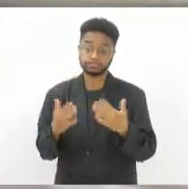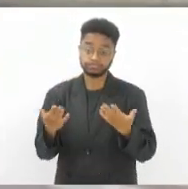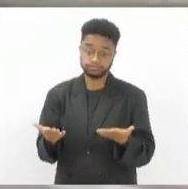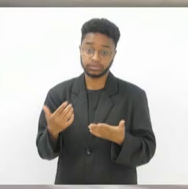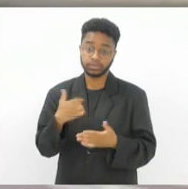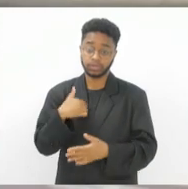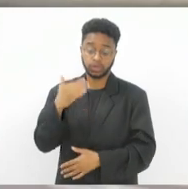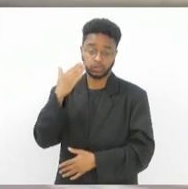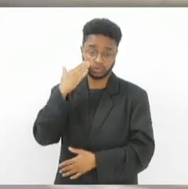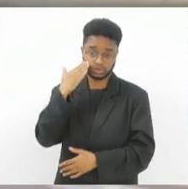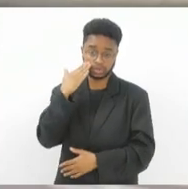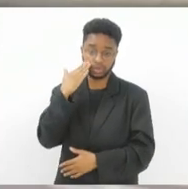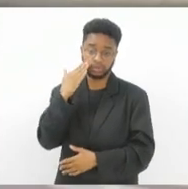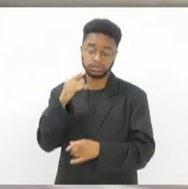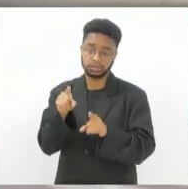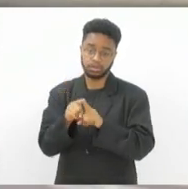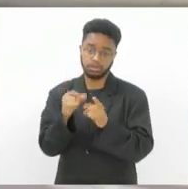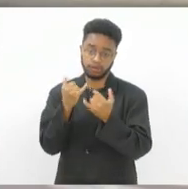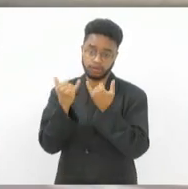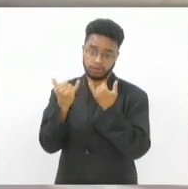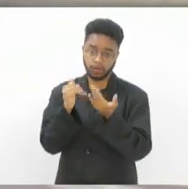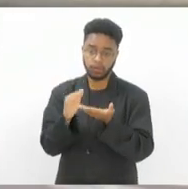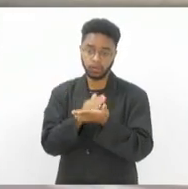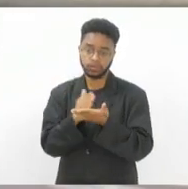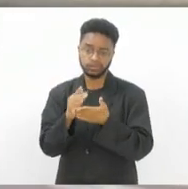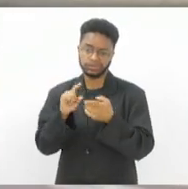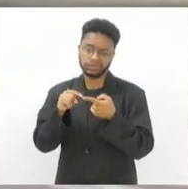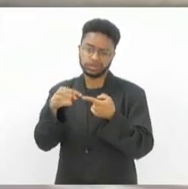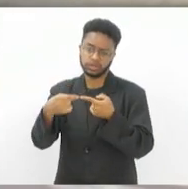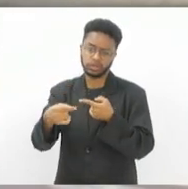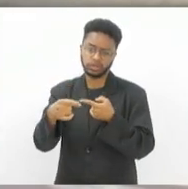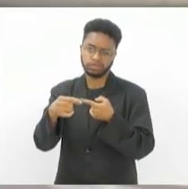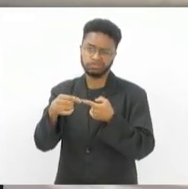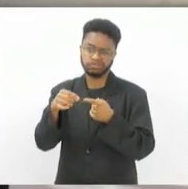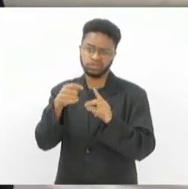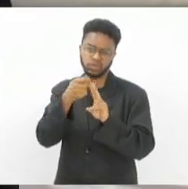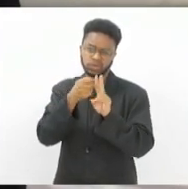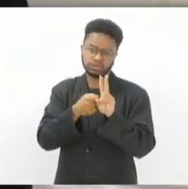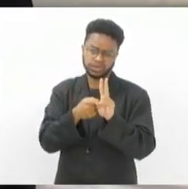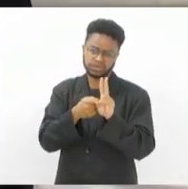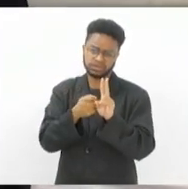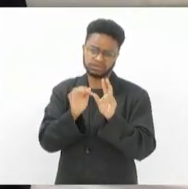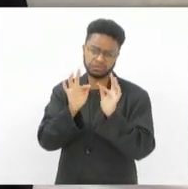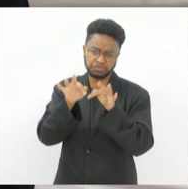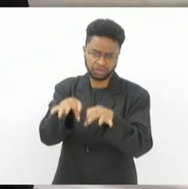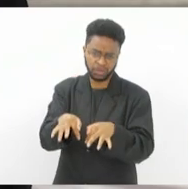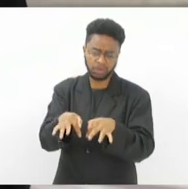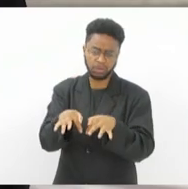sei, quando deu já os últimos 2 meses da guerra,